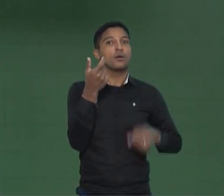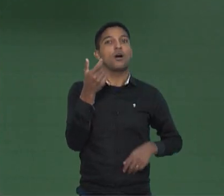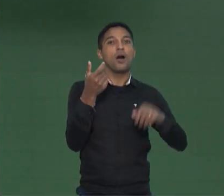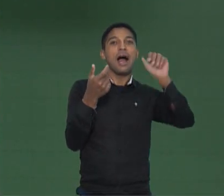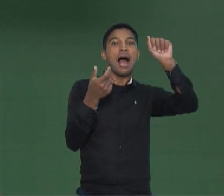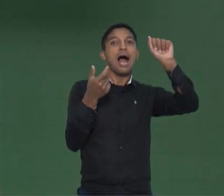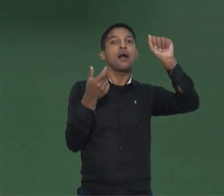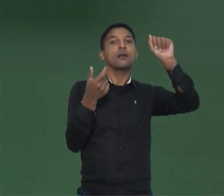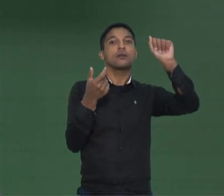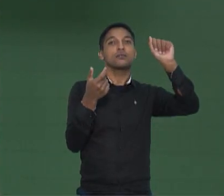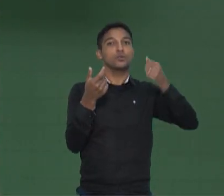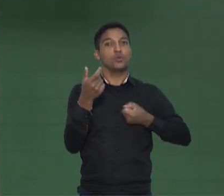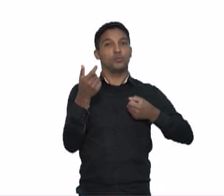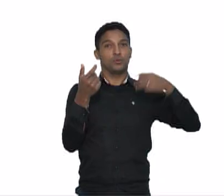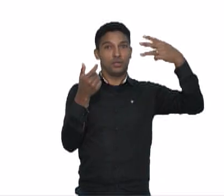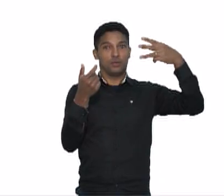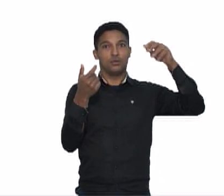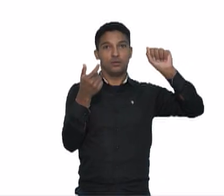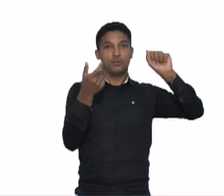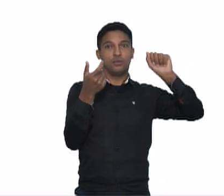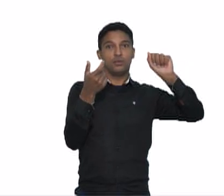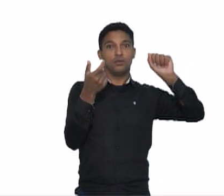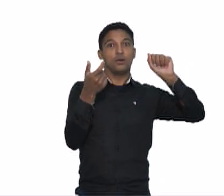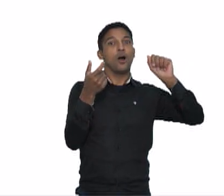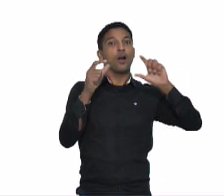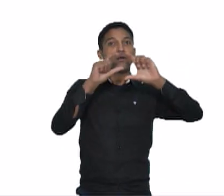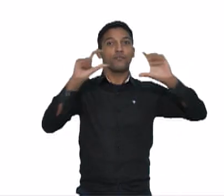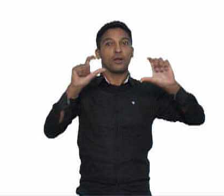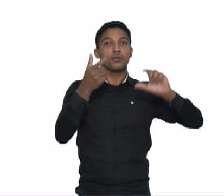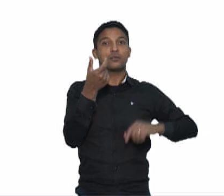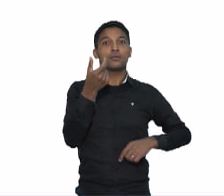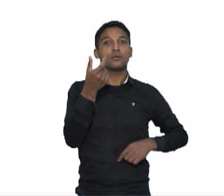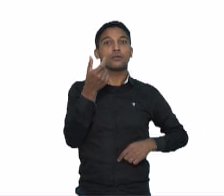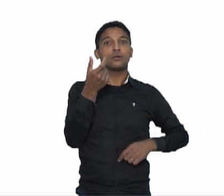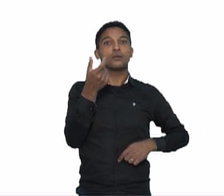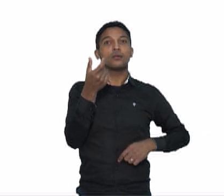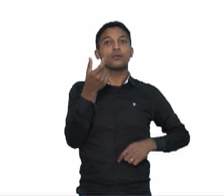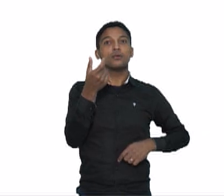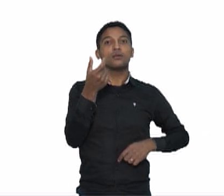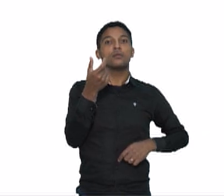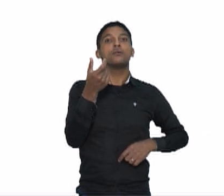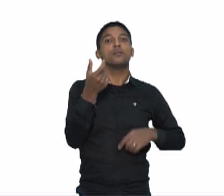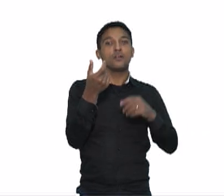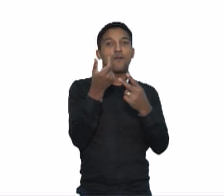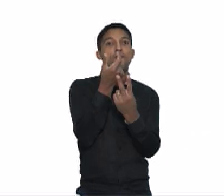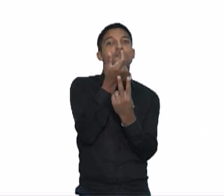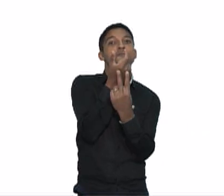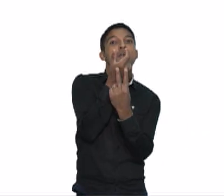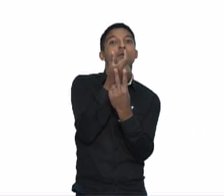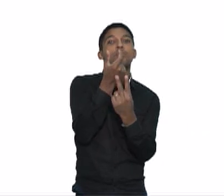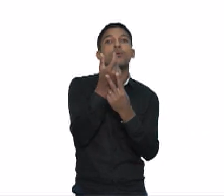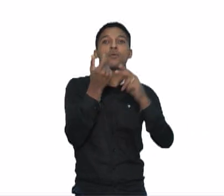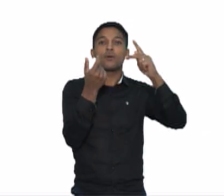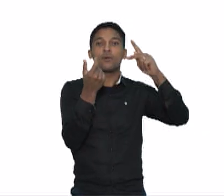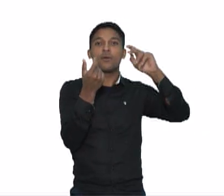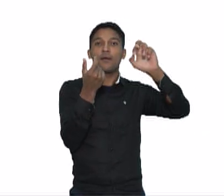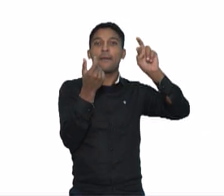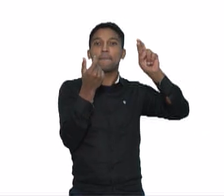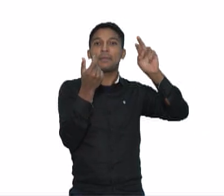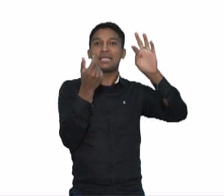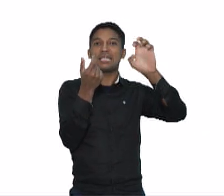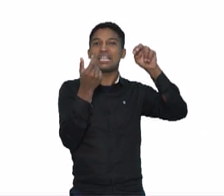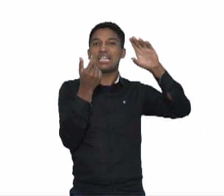Agora o verbo transitivo direto e indireto. Ficou tranquilo. É a somatória dos anteriores. Verbo transitivo